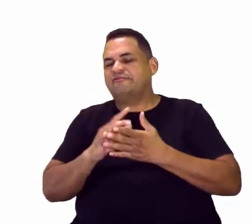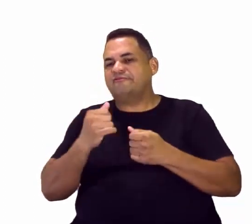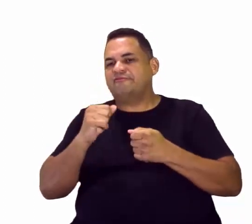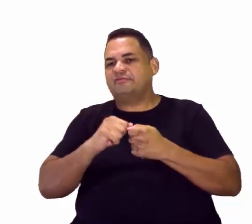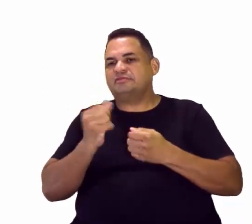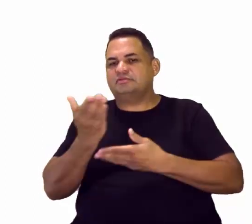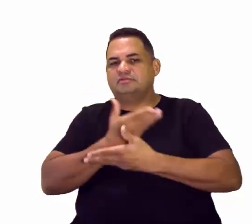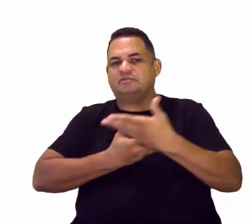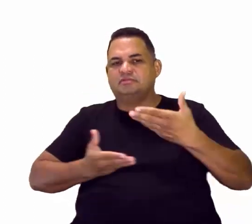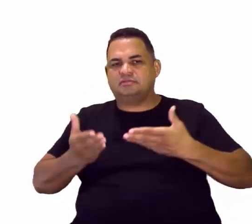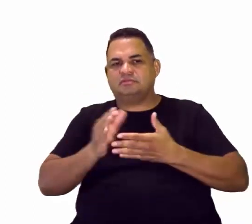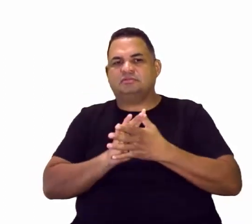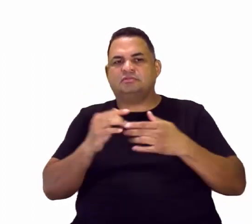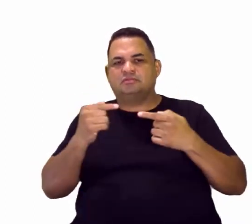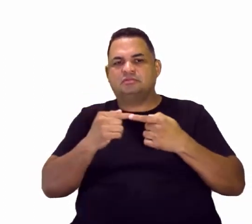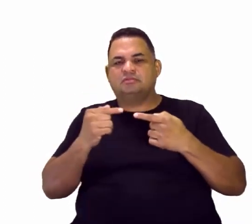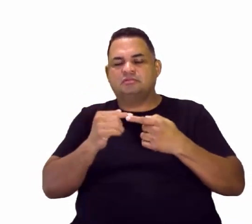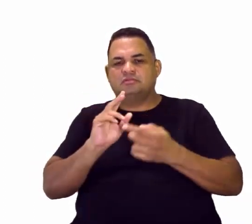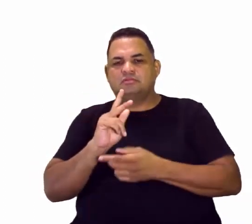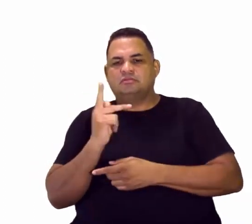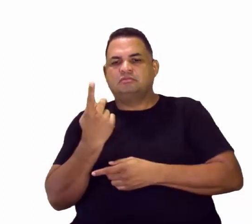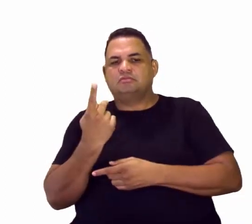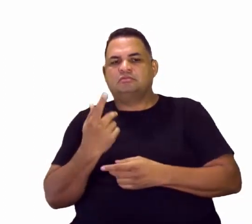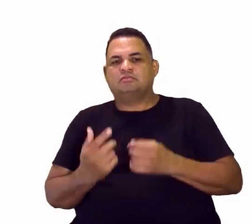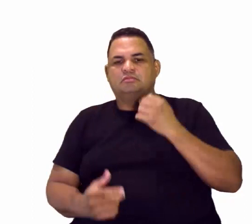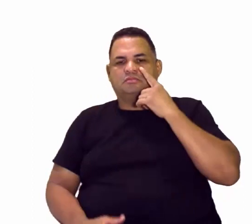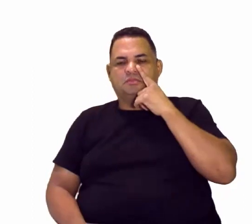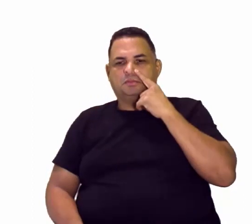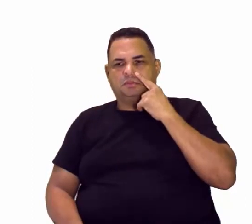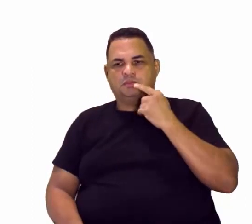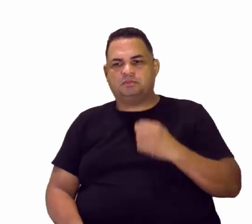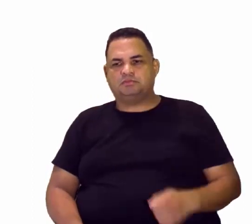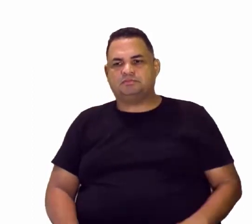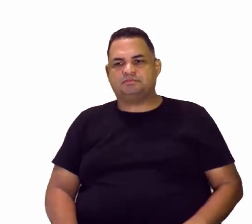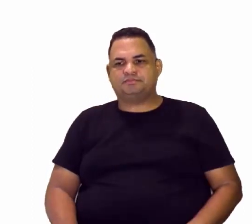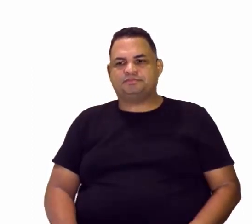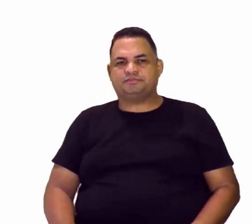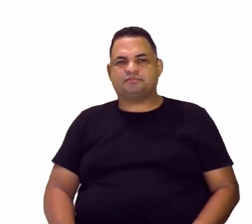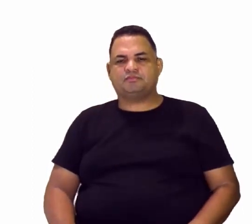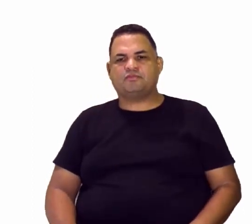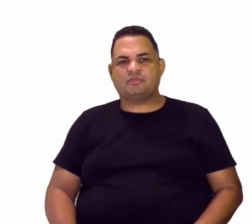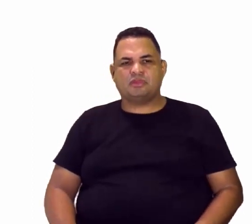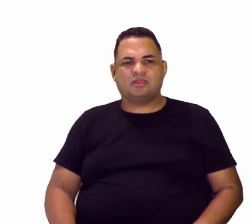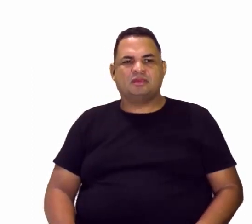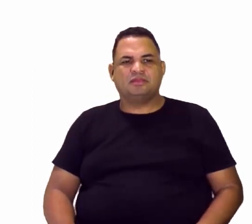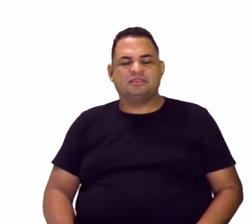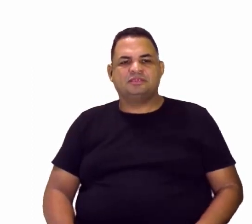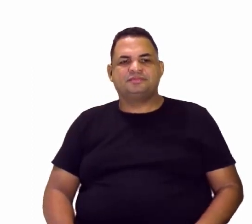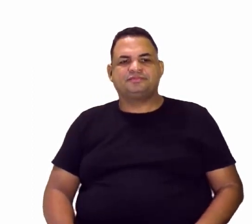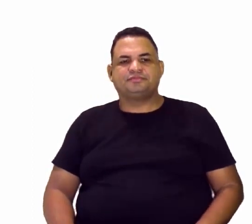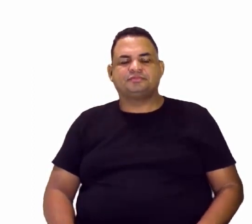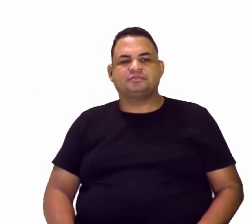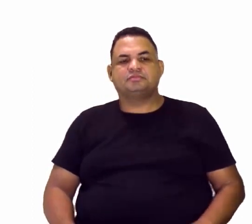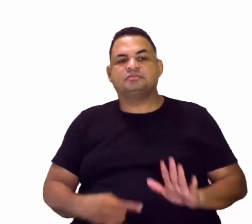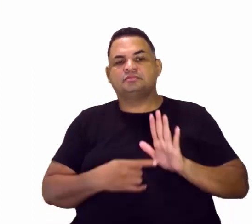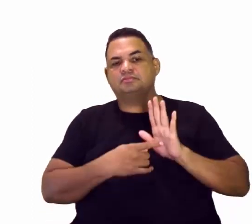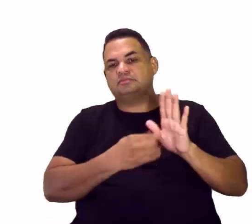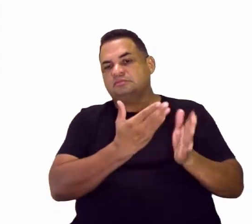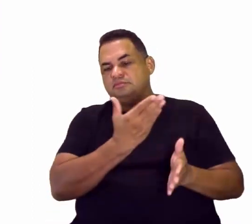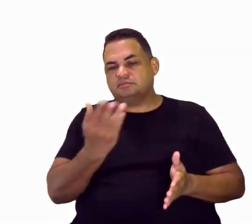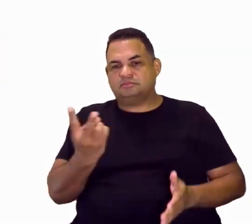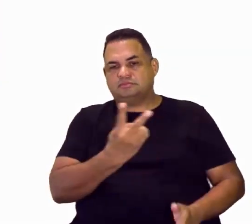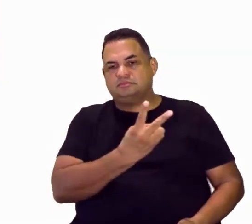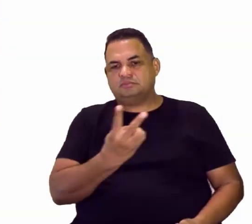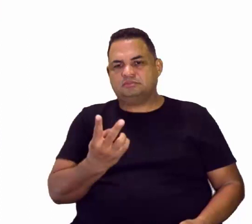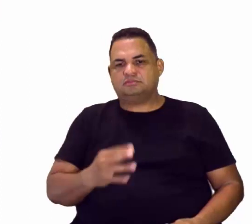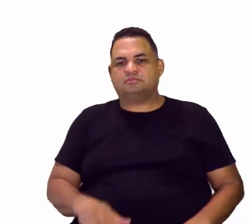interação através de ligação de hidrogênio. Olha só a representação do HCl e a representação das ligações